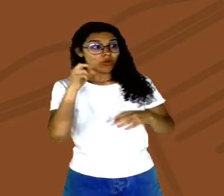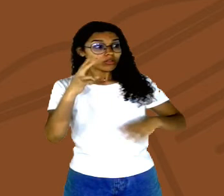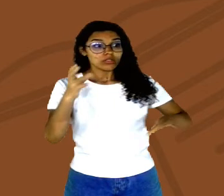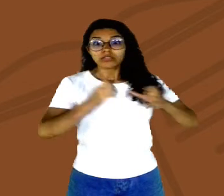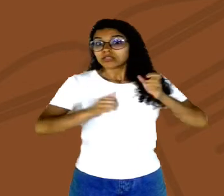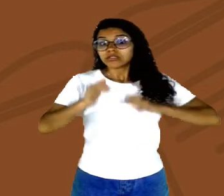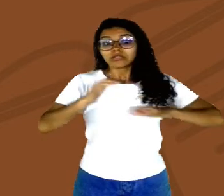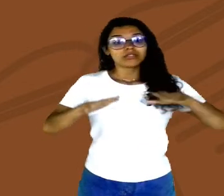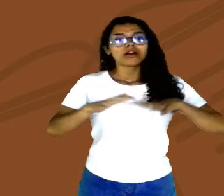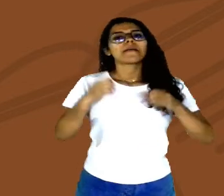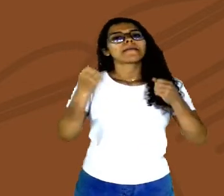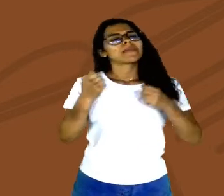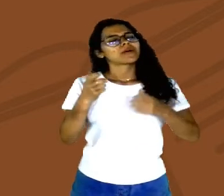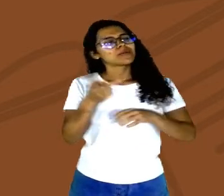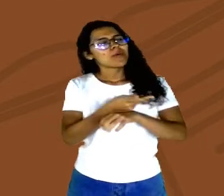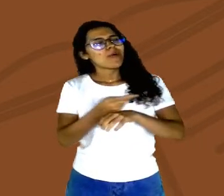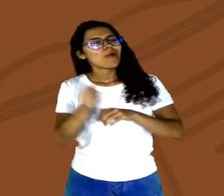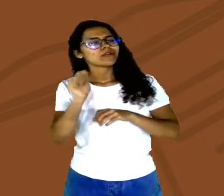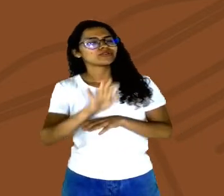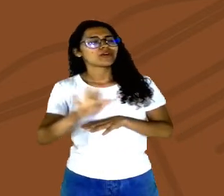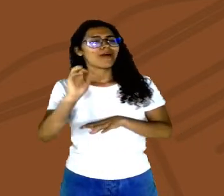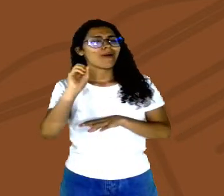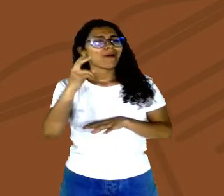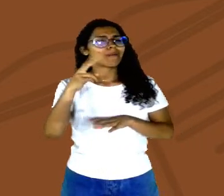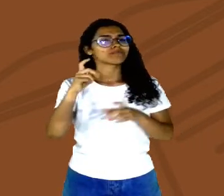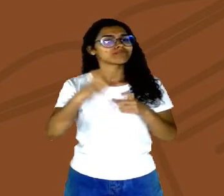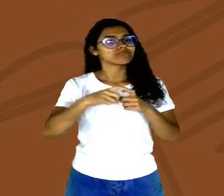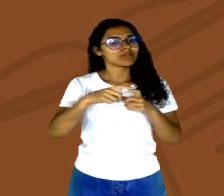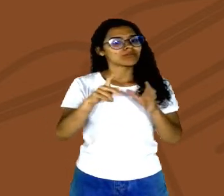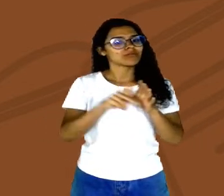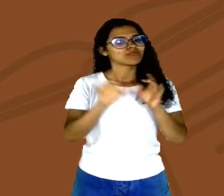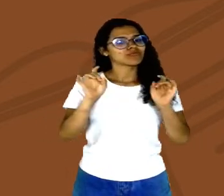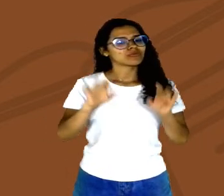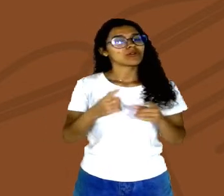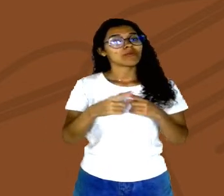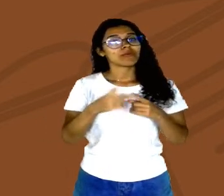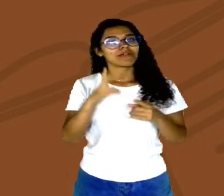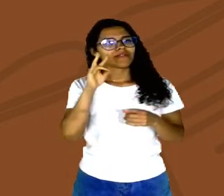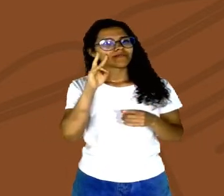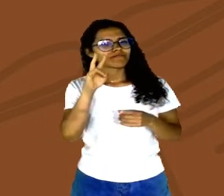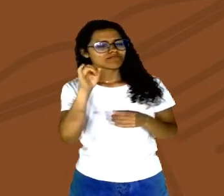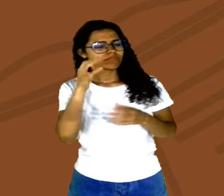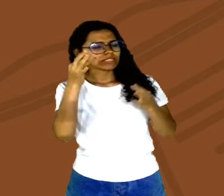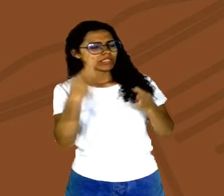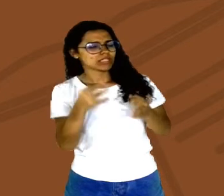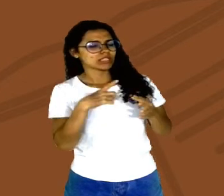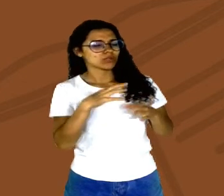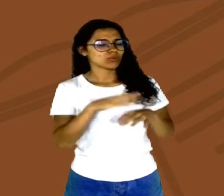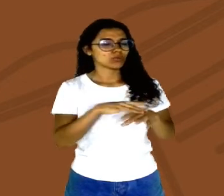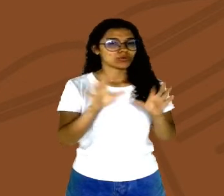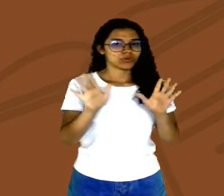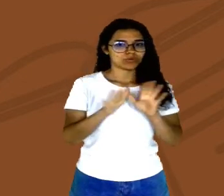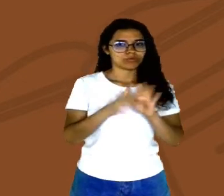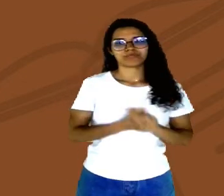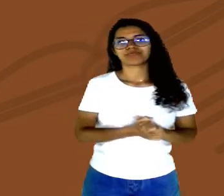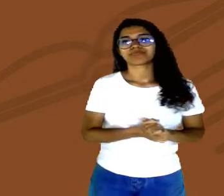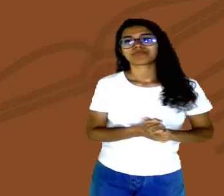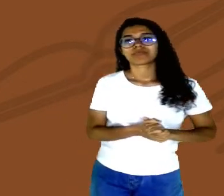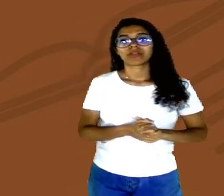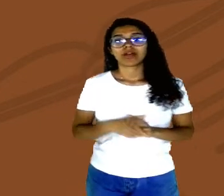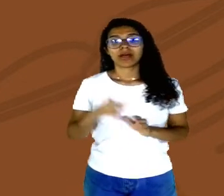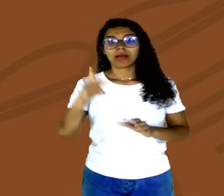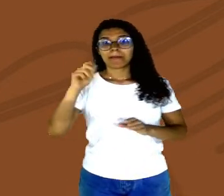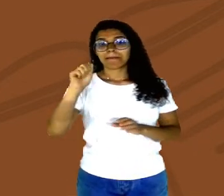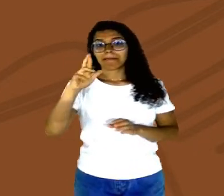procurar aí um clínico geral ou um endocrinologista para tentar dar um diagnóstico preciso. Professor, paratireoide produz